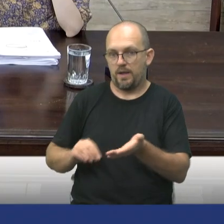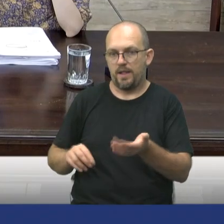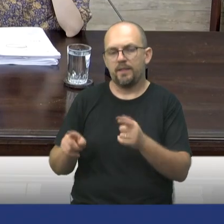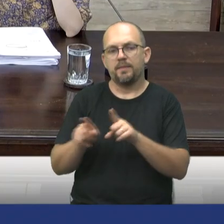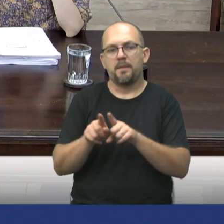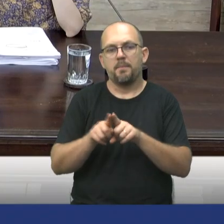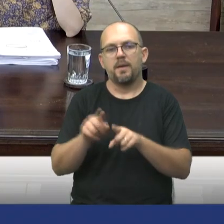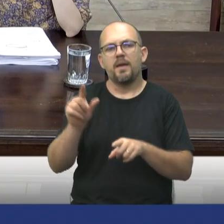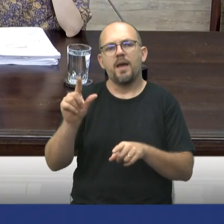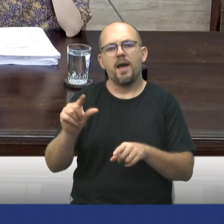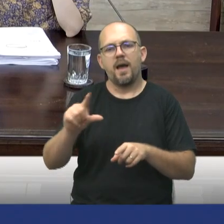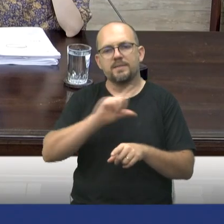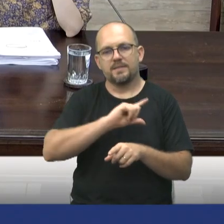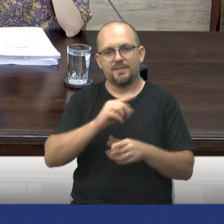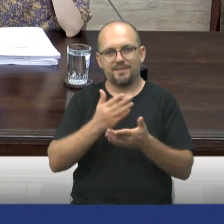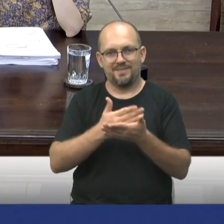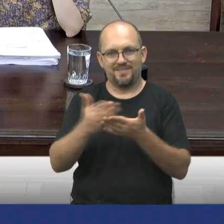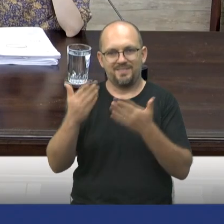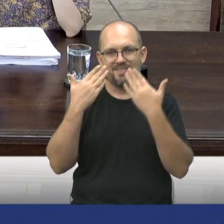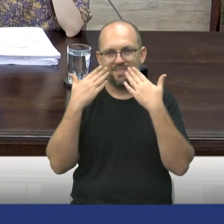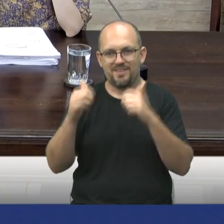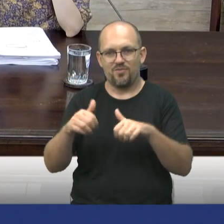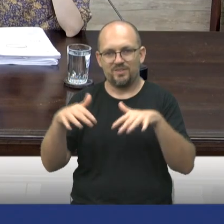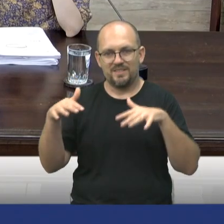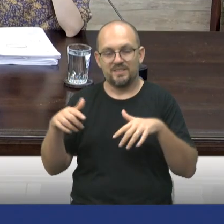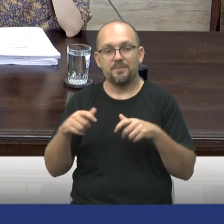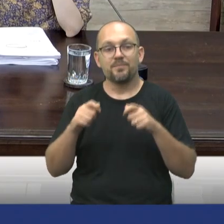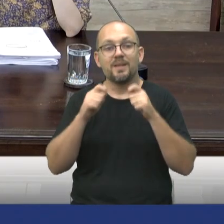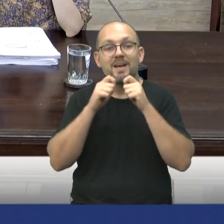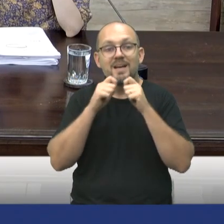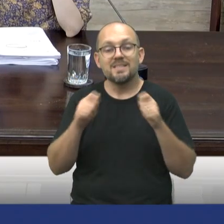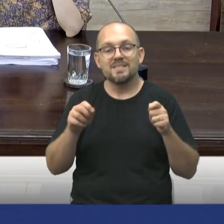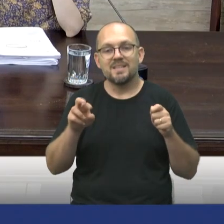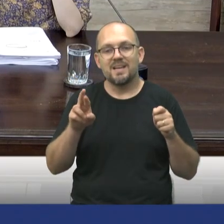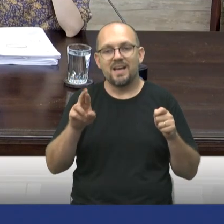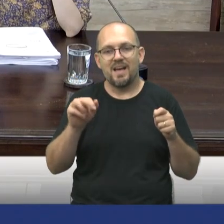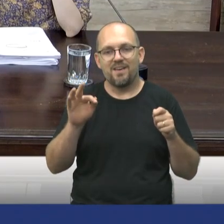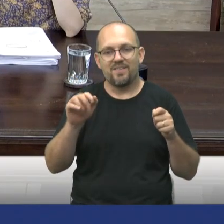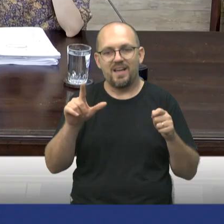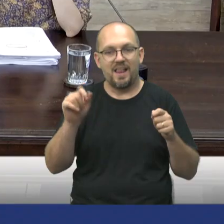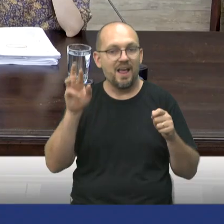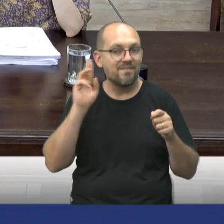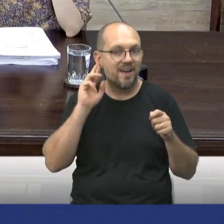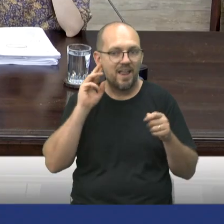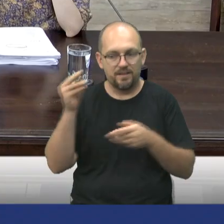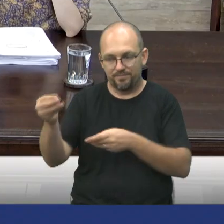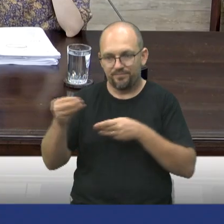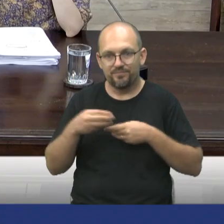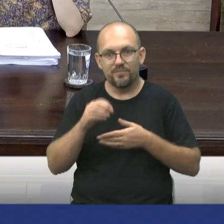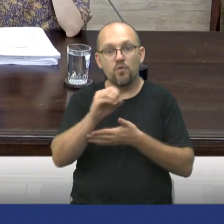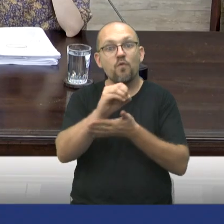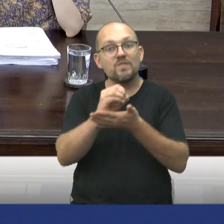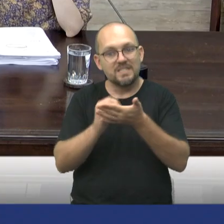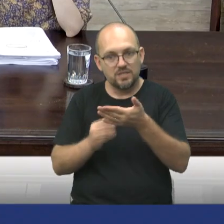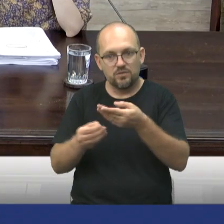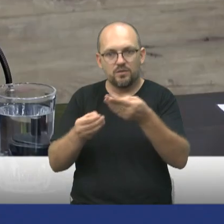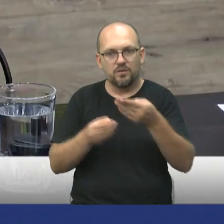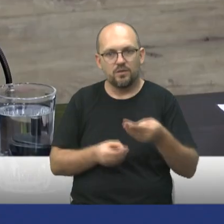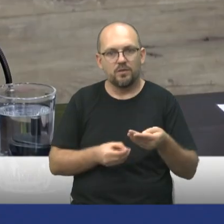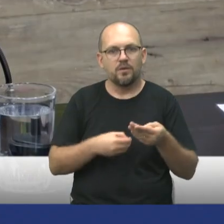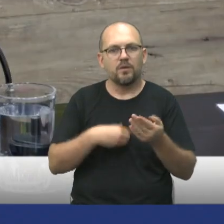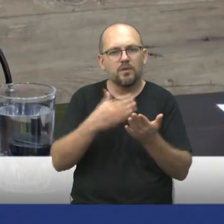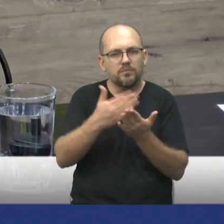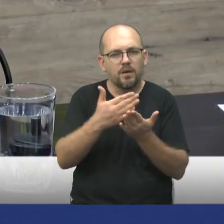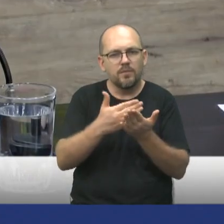de começar a audiência, a assessora da Rafaela entregou para mim um ofício, tá? Com uma memória de